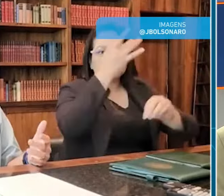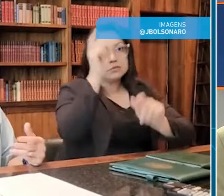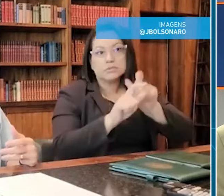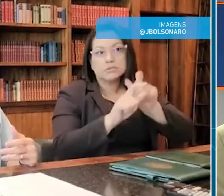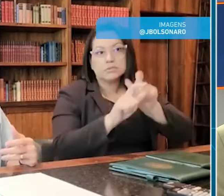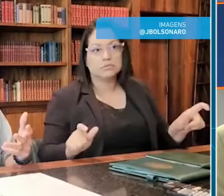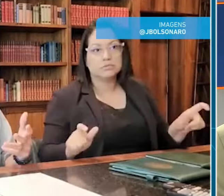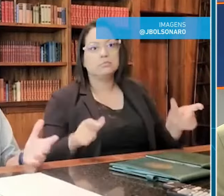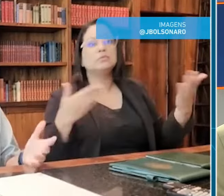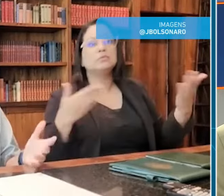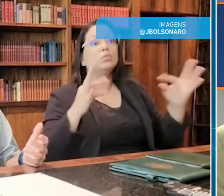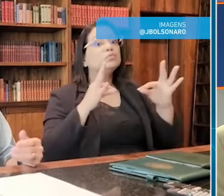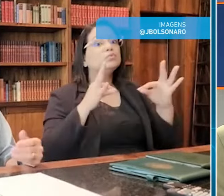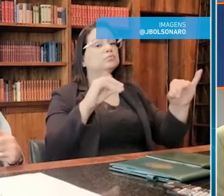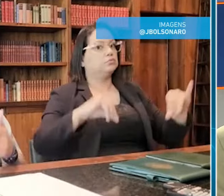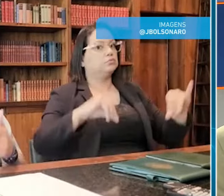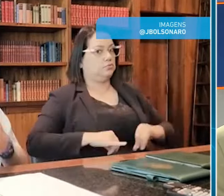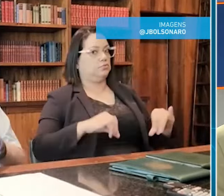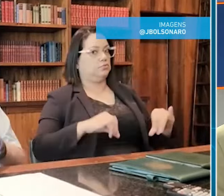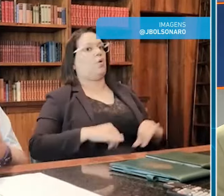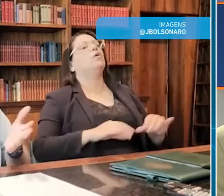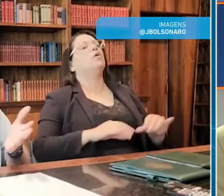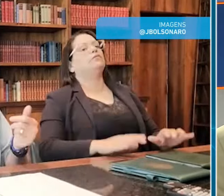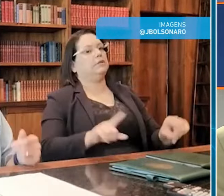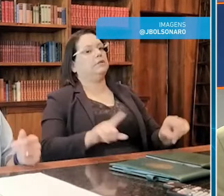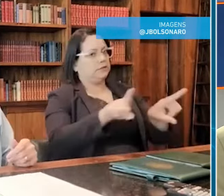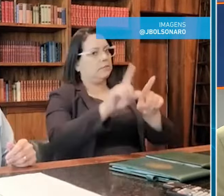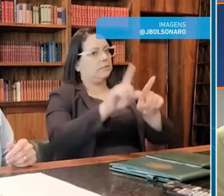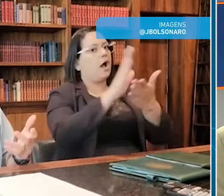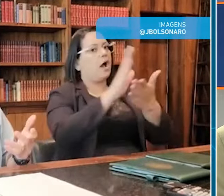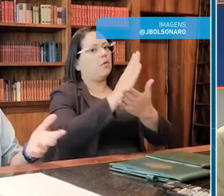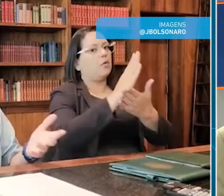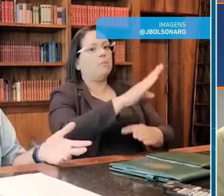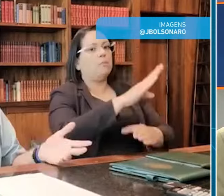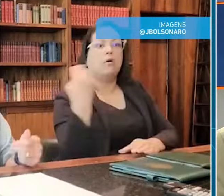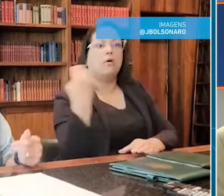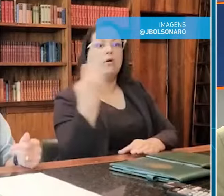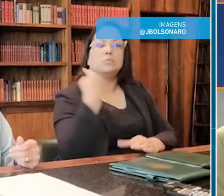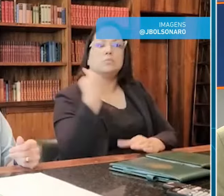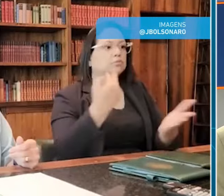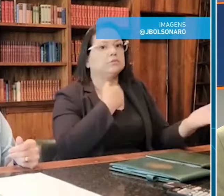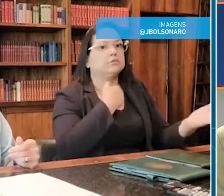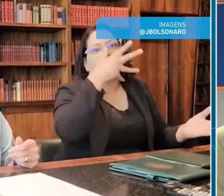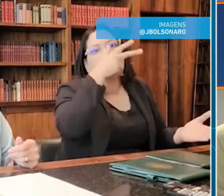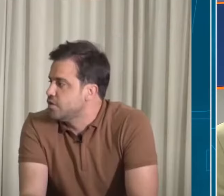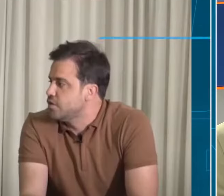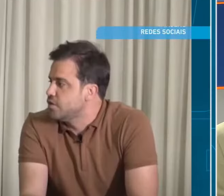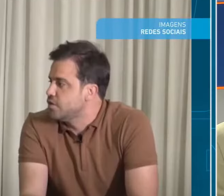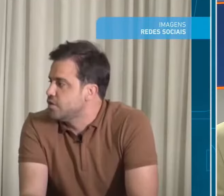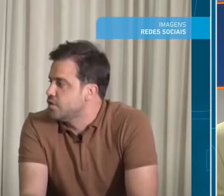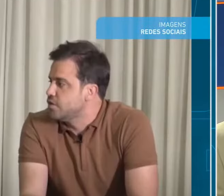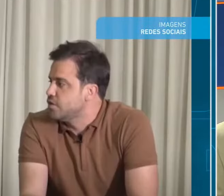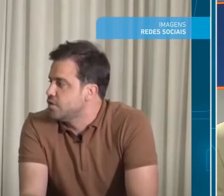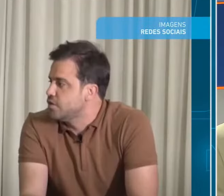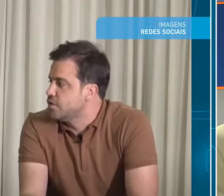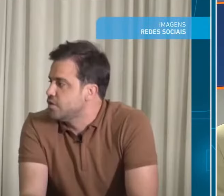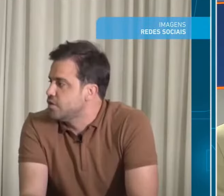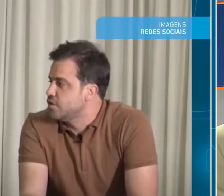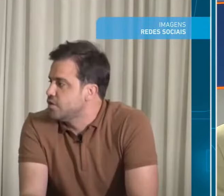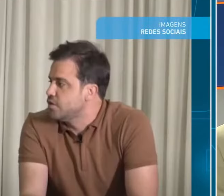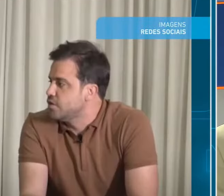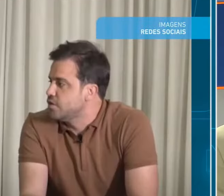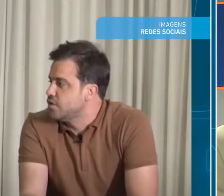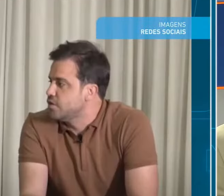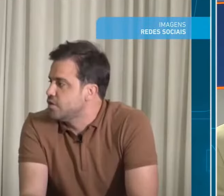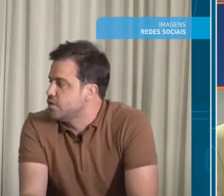exclusiva, a coluna do jornalista Paulo Capelli, Bolsonaro fez duras críticas a Pablo Marçal, candidato do PRTB à